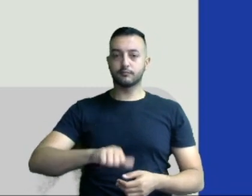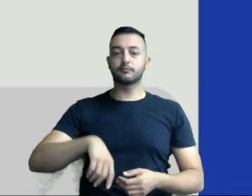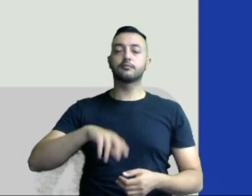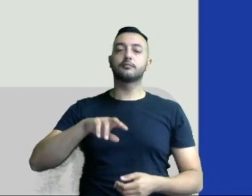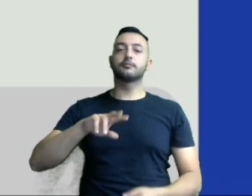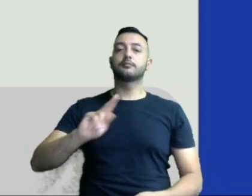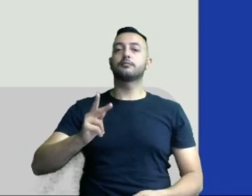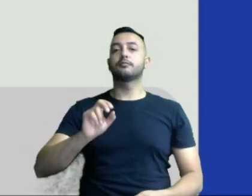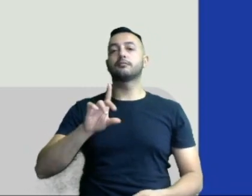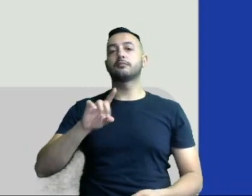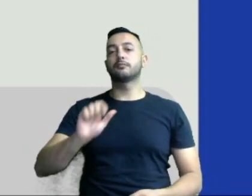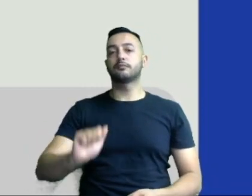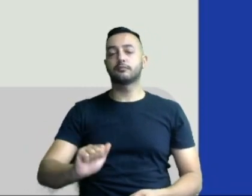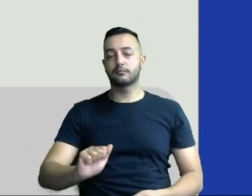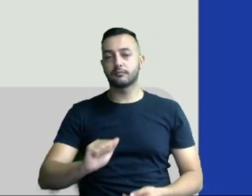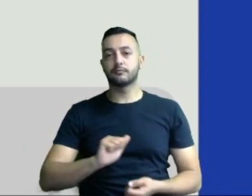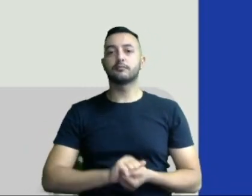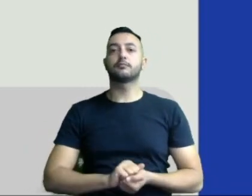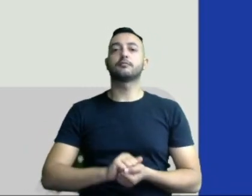Holanda,